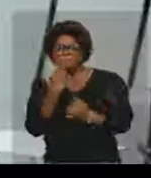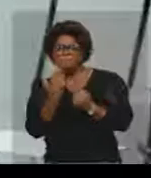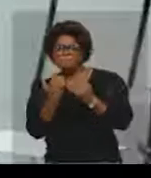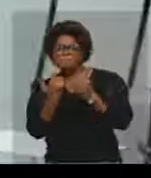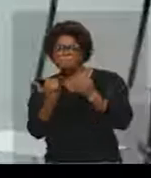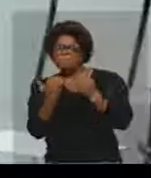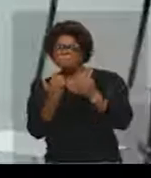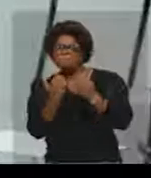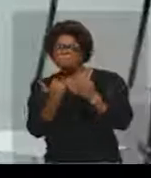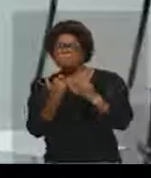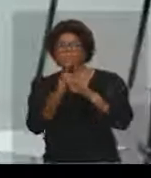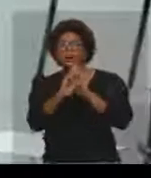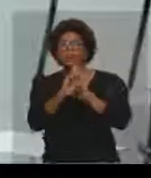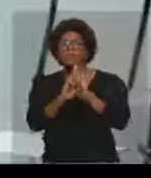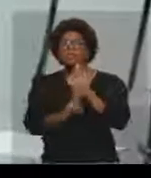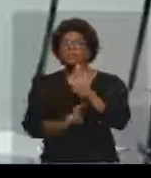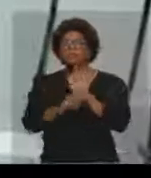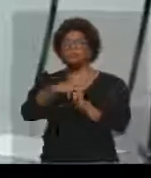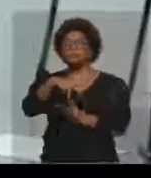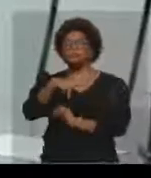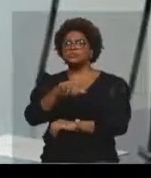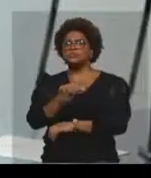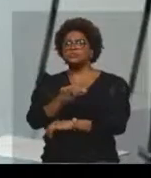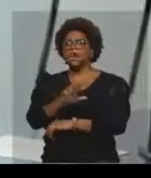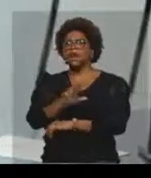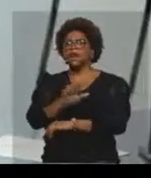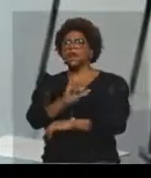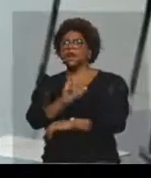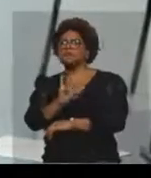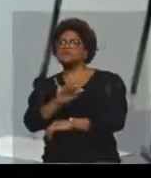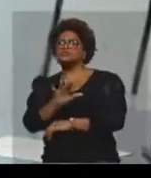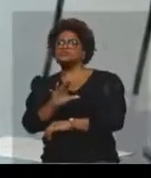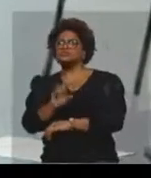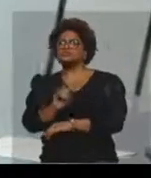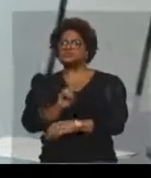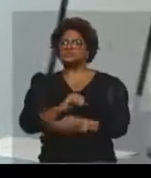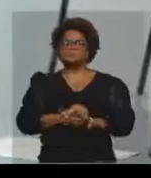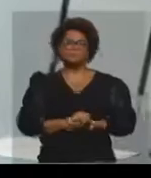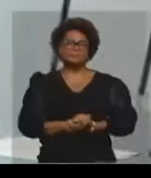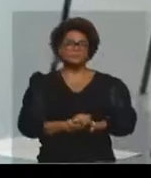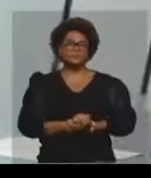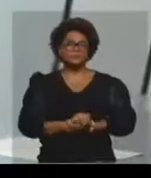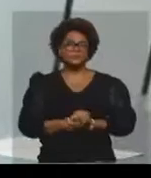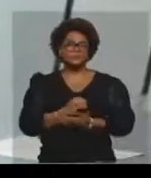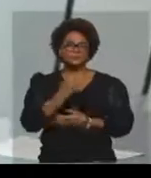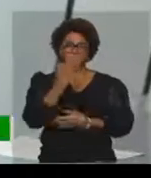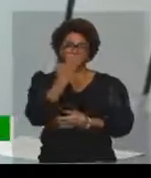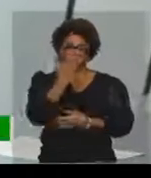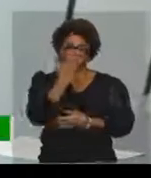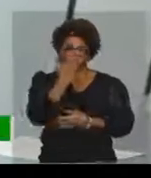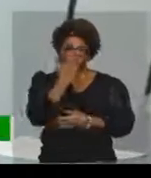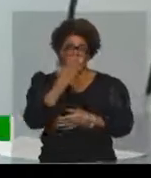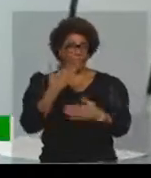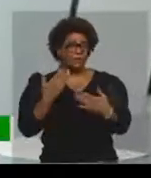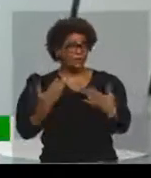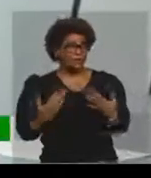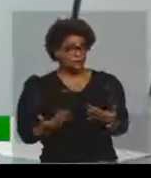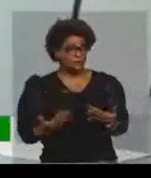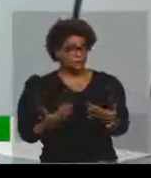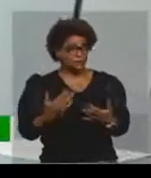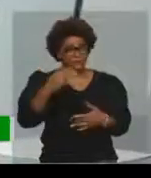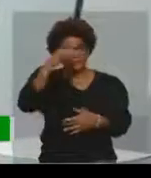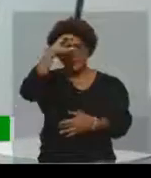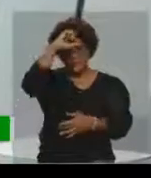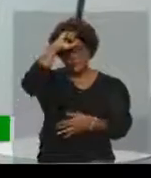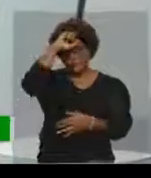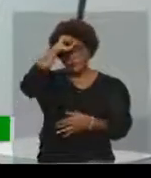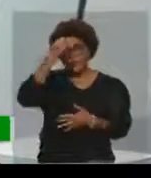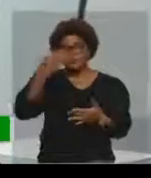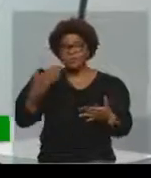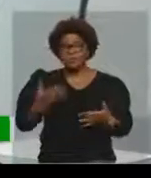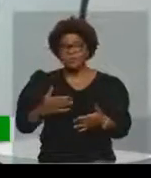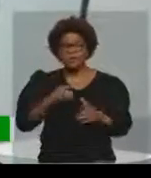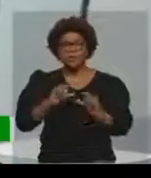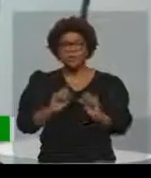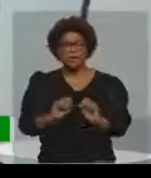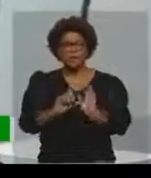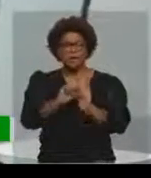Olha, nós vimos na nossa aula hoje que o texto teatral ele é parecido, com o narrativo porque ele